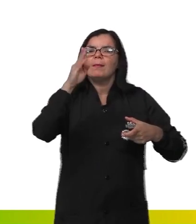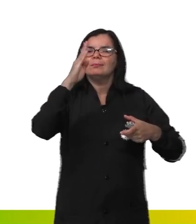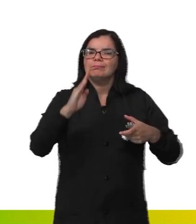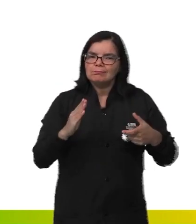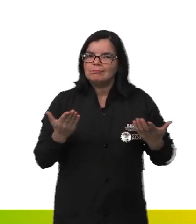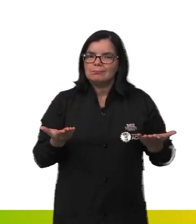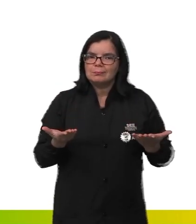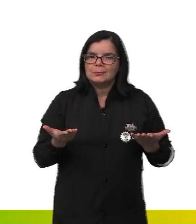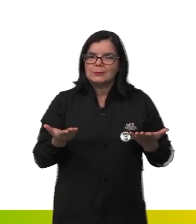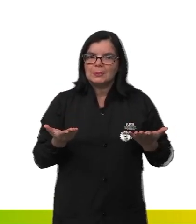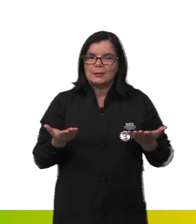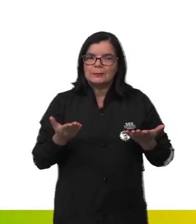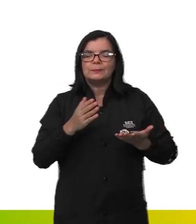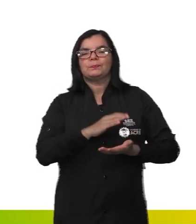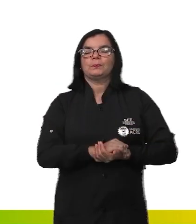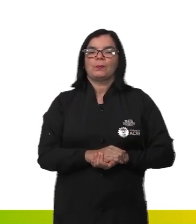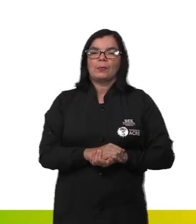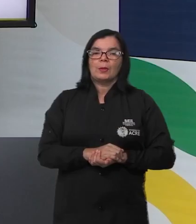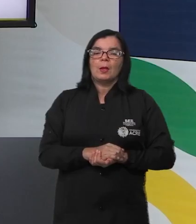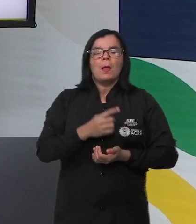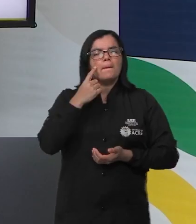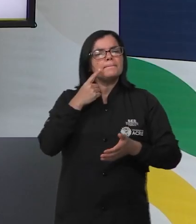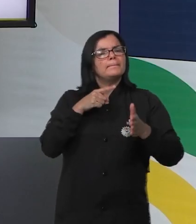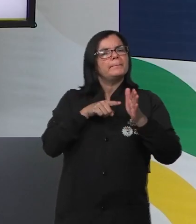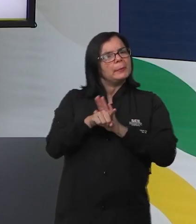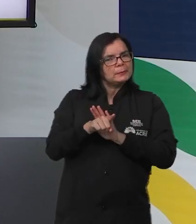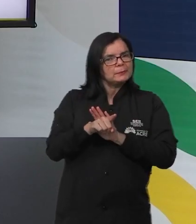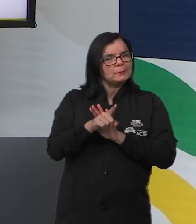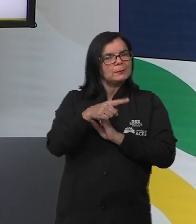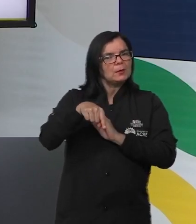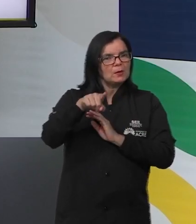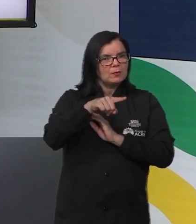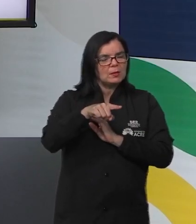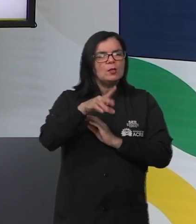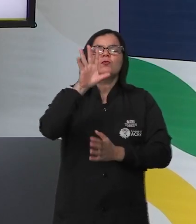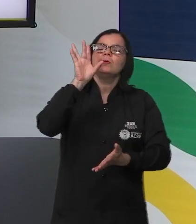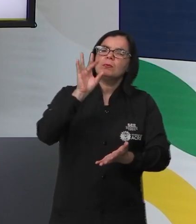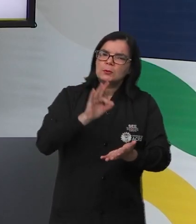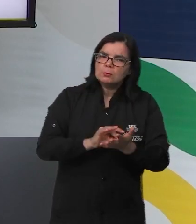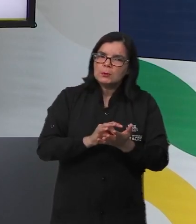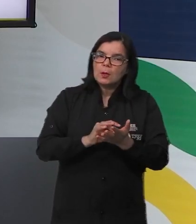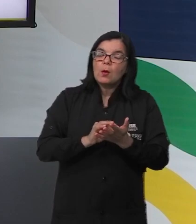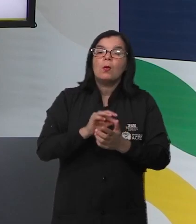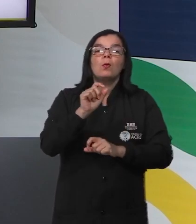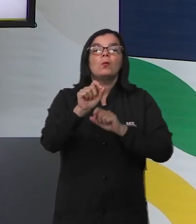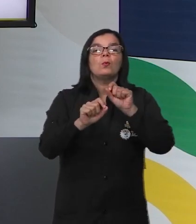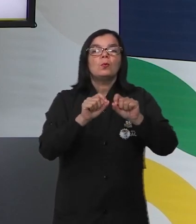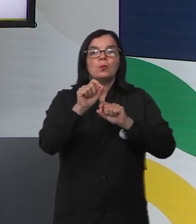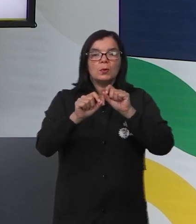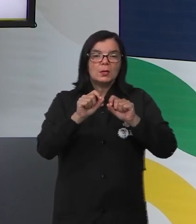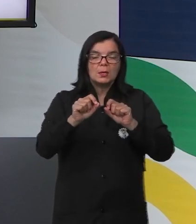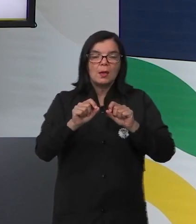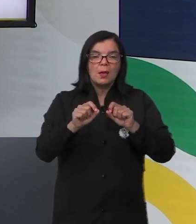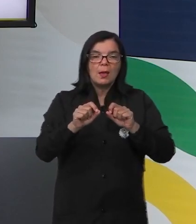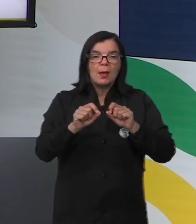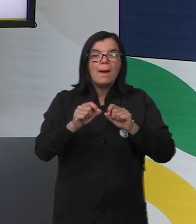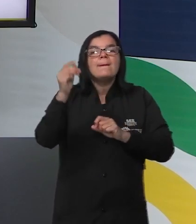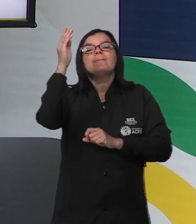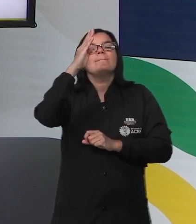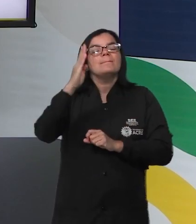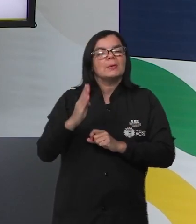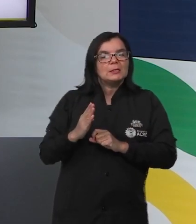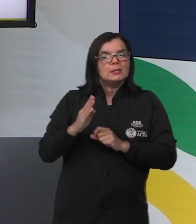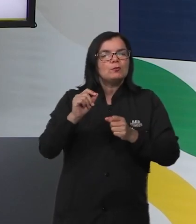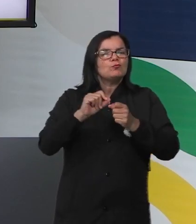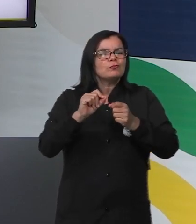é nosso e o que é ser brasileiro. Eu perguntaria para você, efetivamente, o que é que te faz ser